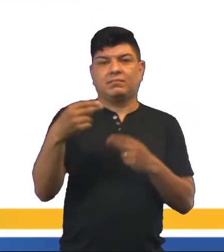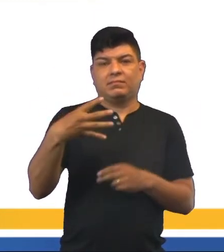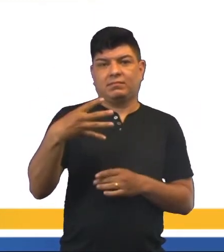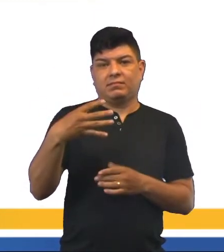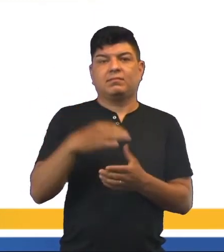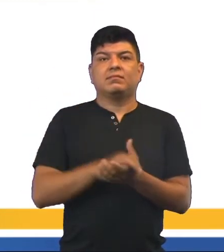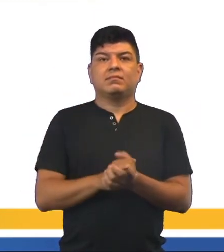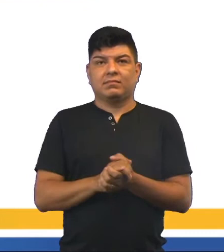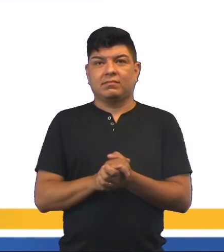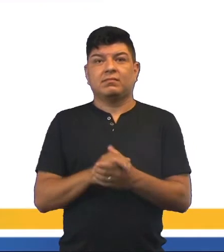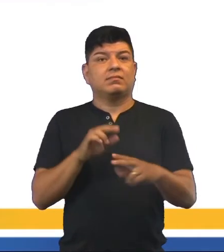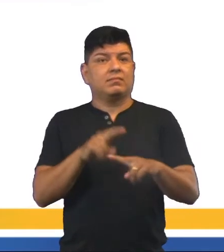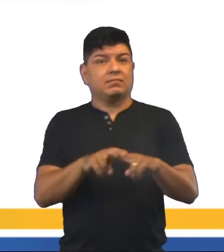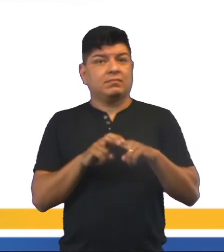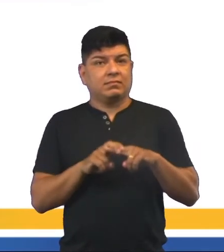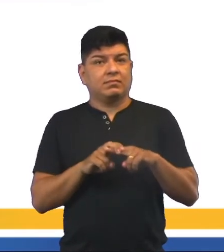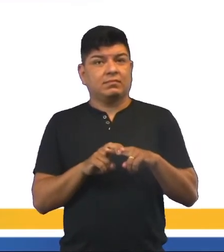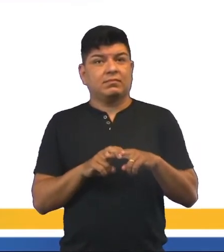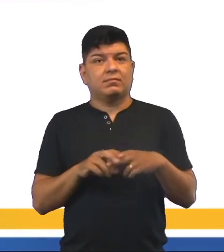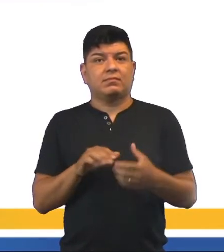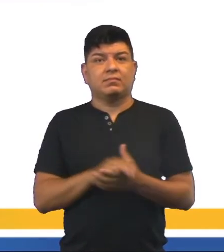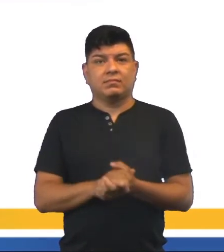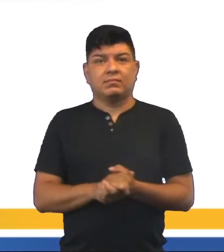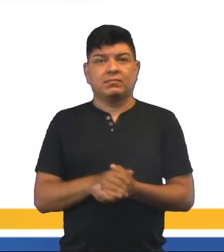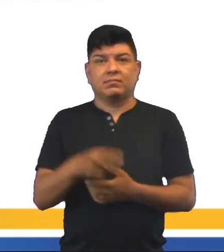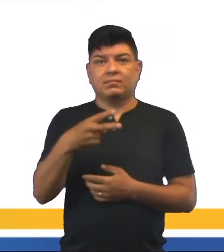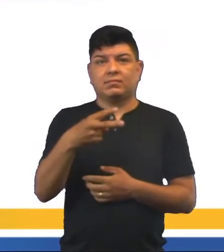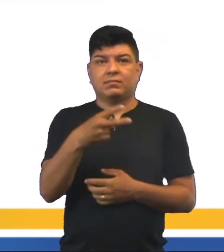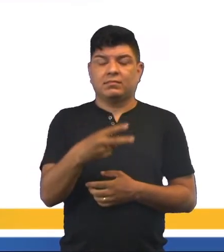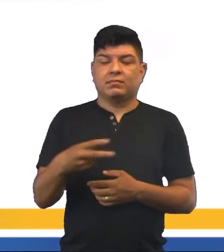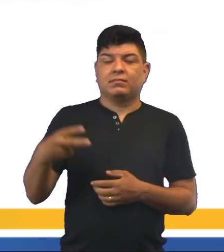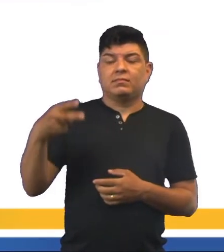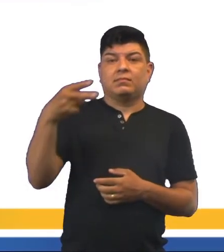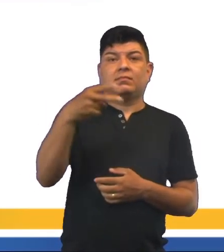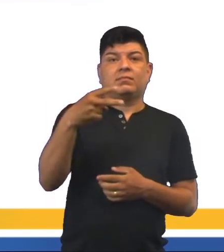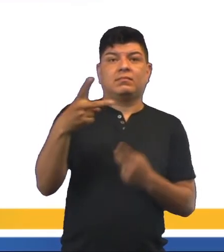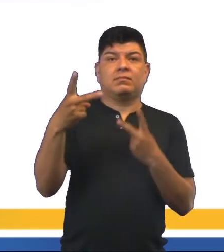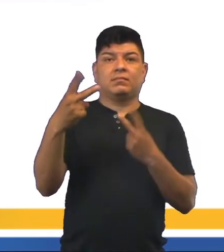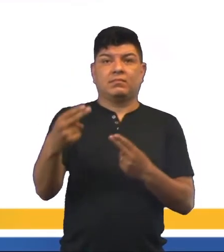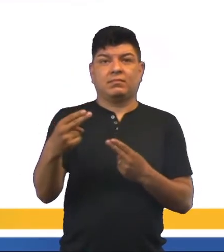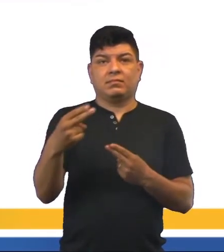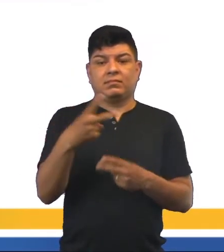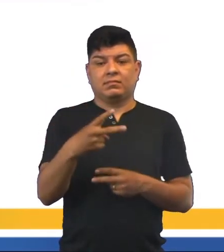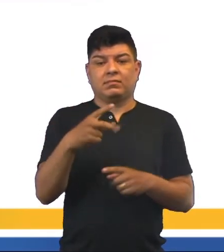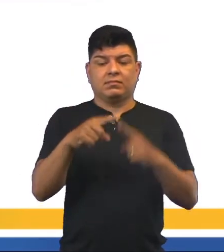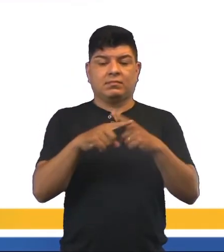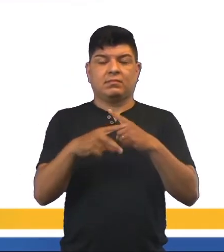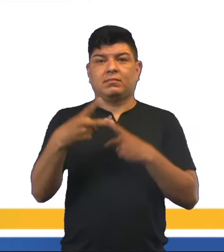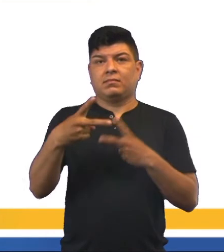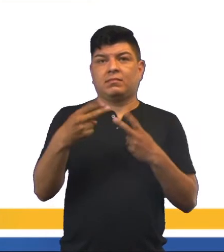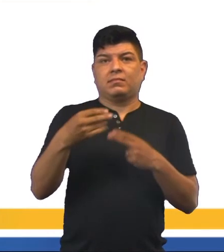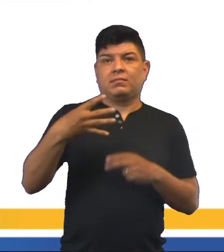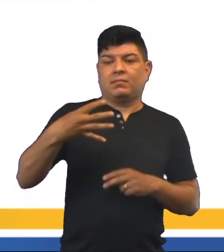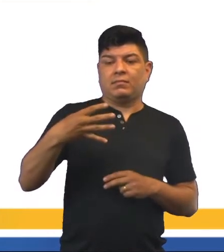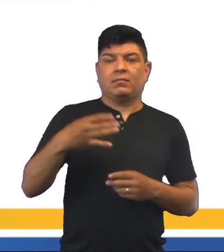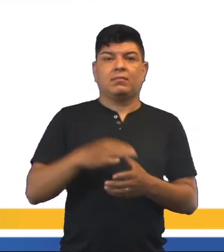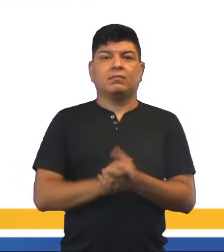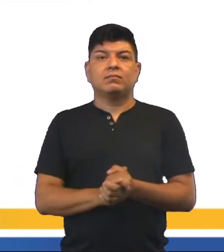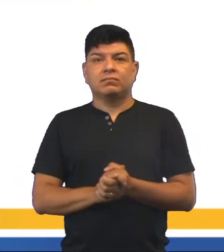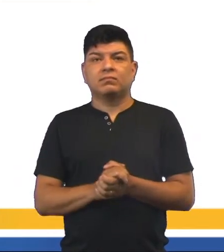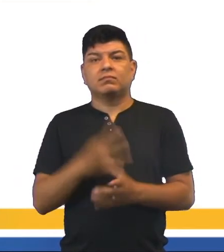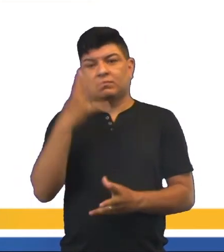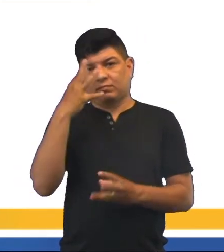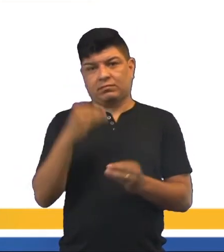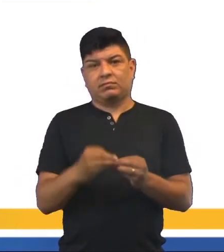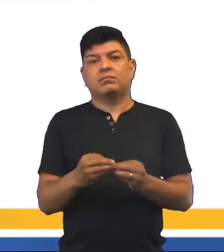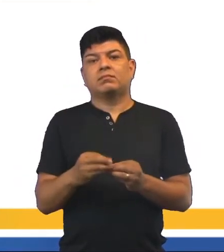4. Então, daí, pessoal, olha aqui, ó, 2 ao quadrado é o mesmo que 2 vezes 2, que é igual a 4. E eu